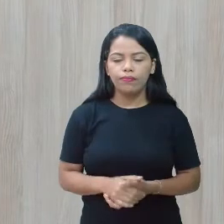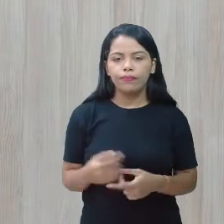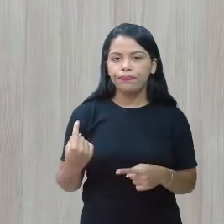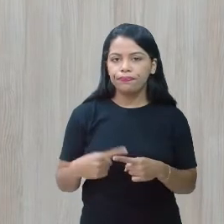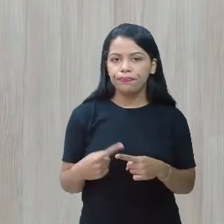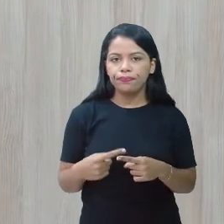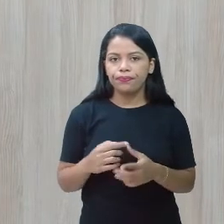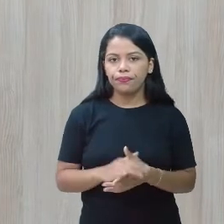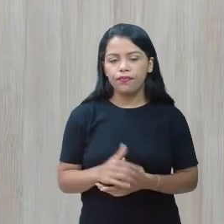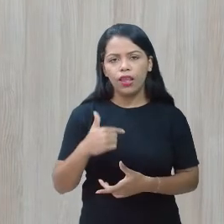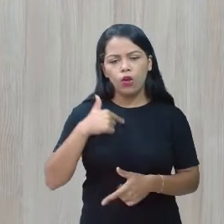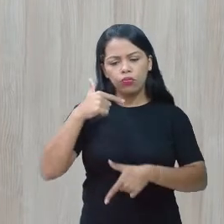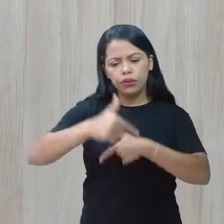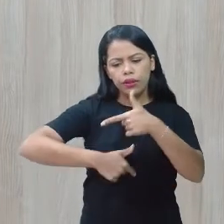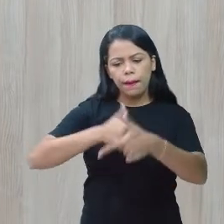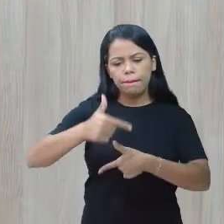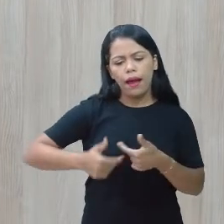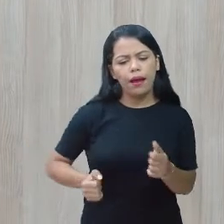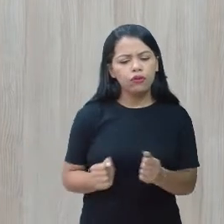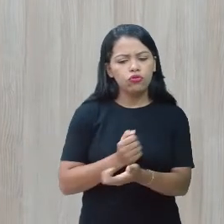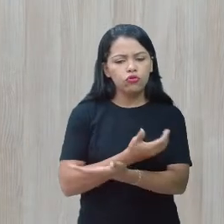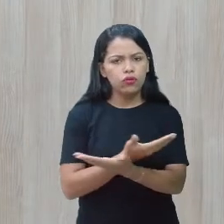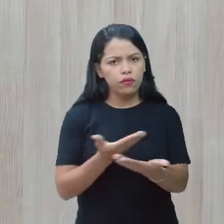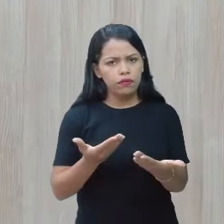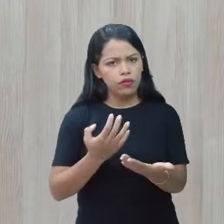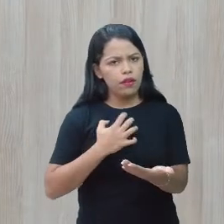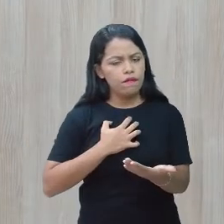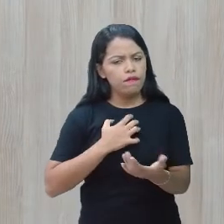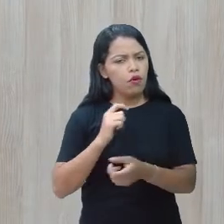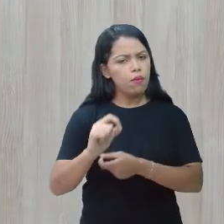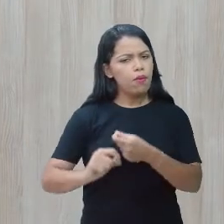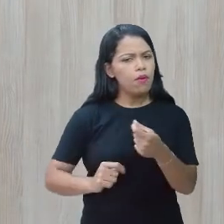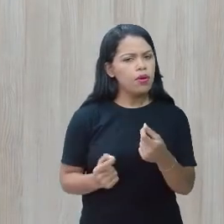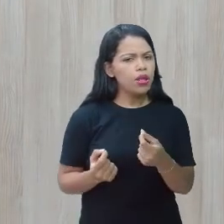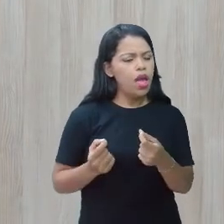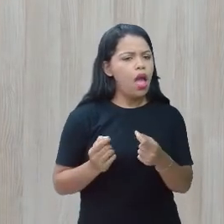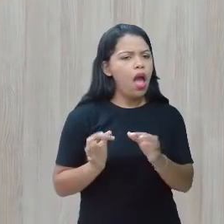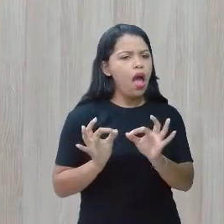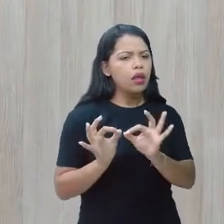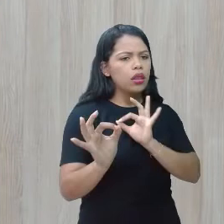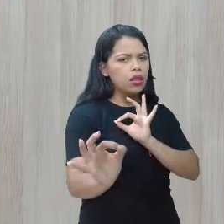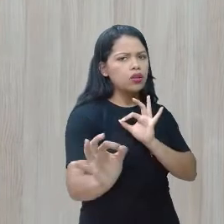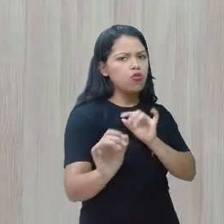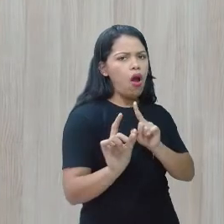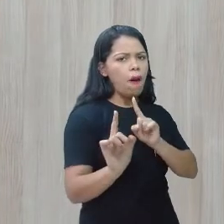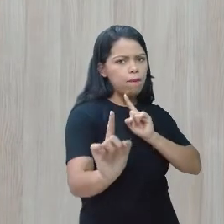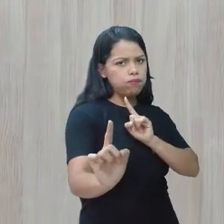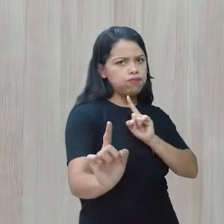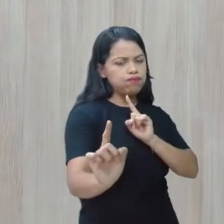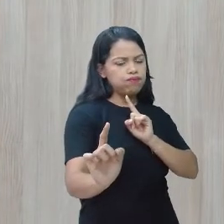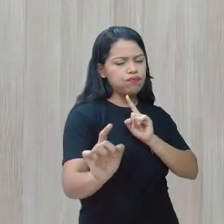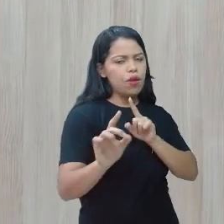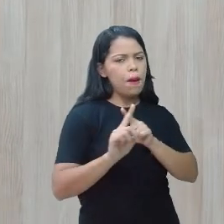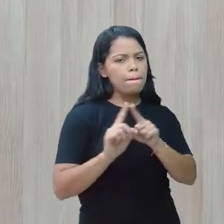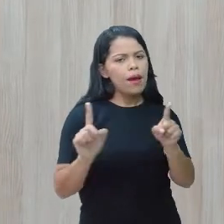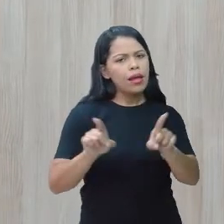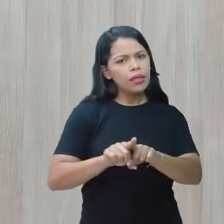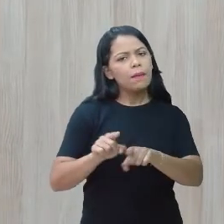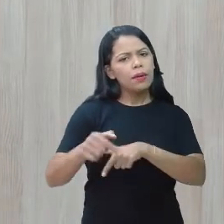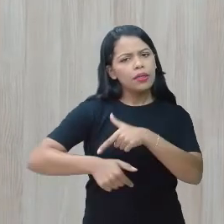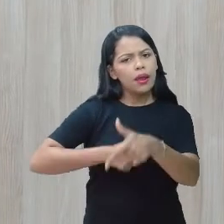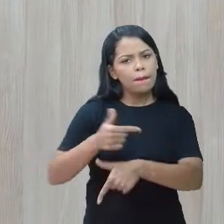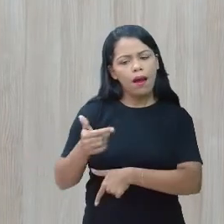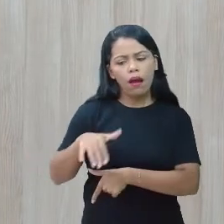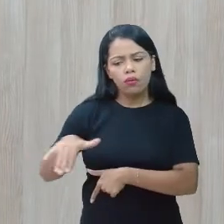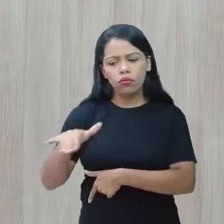eu trabalho com vocês de forma aqui um pouco distante, mas também eu trabalho no presencial. E